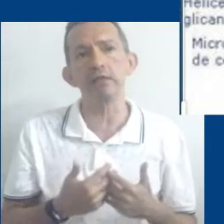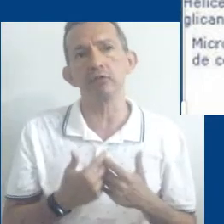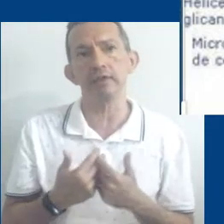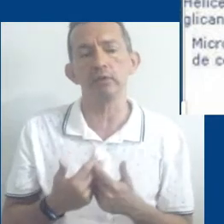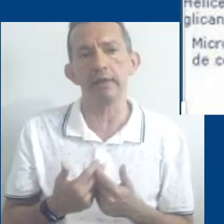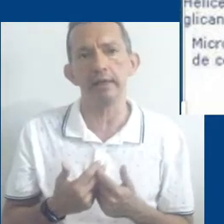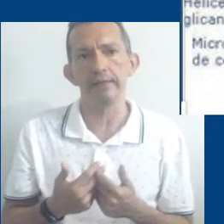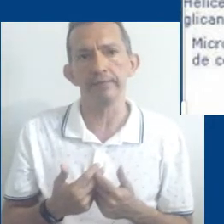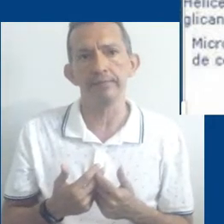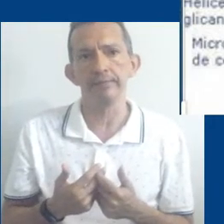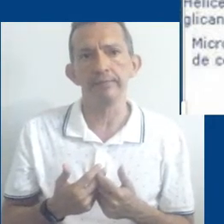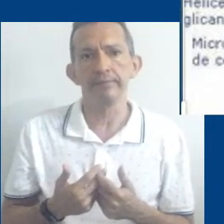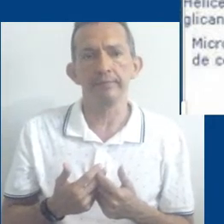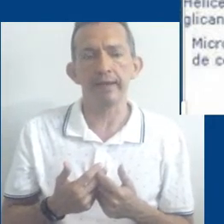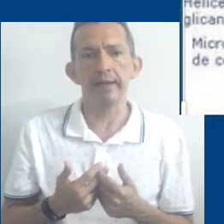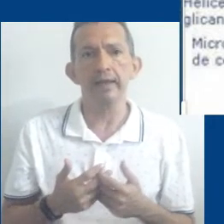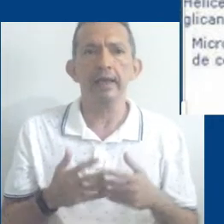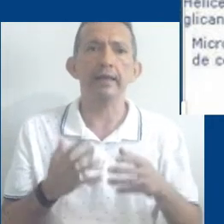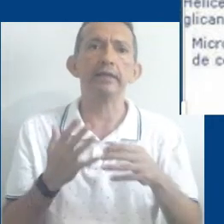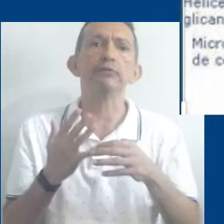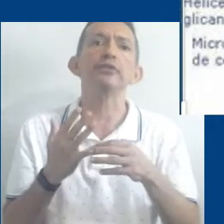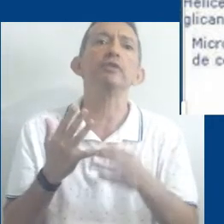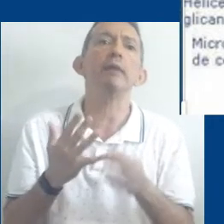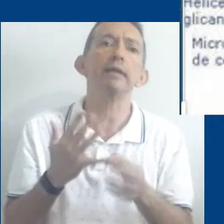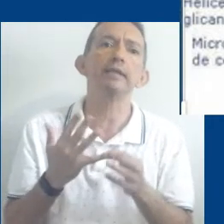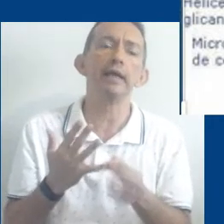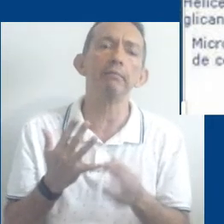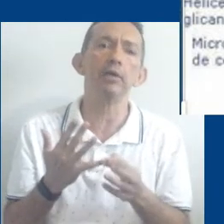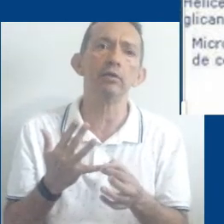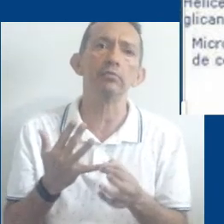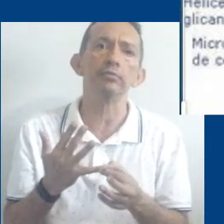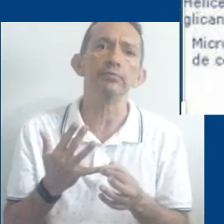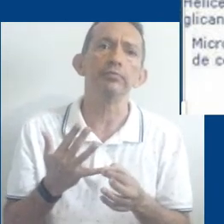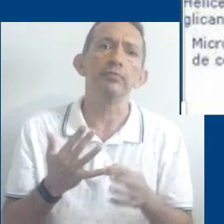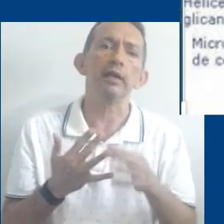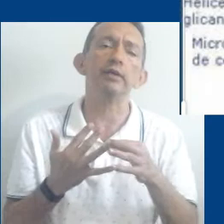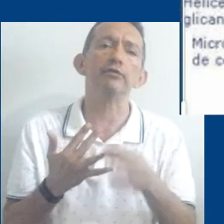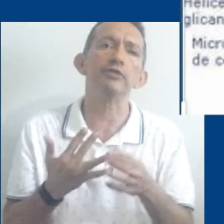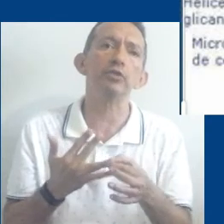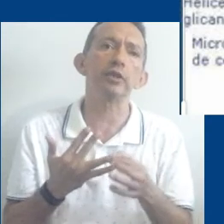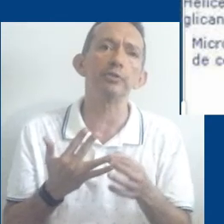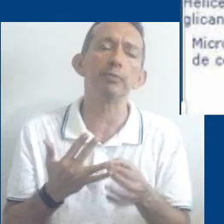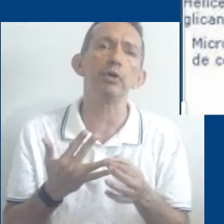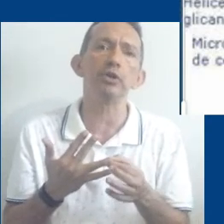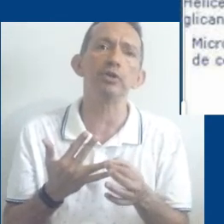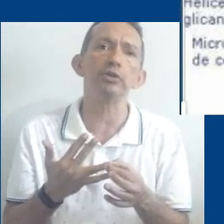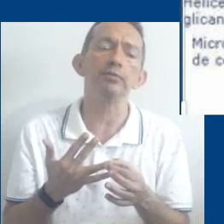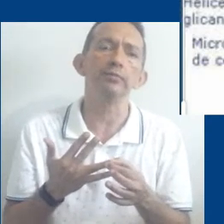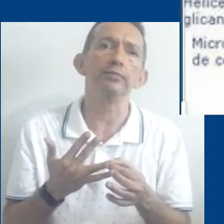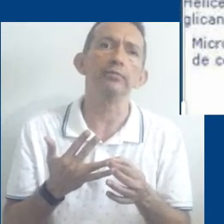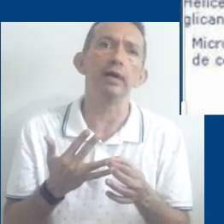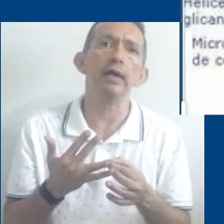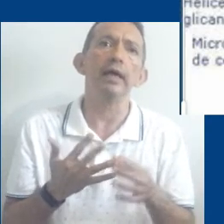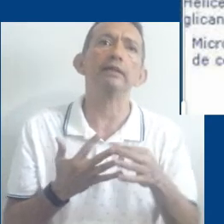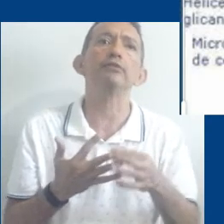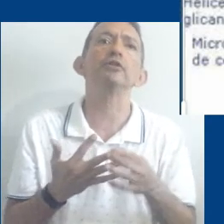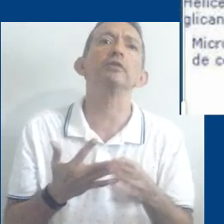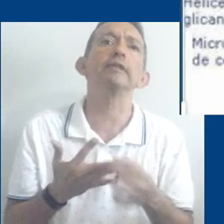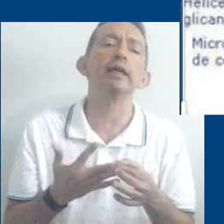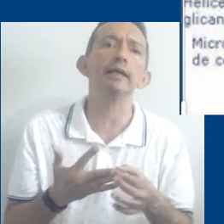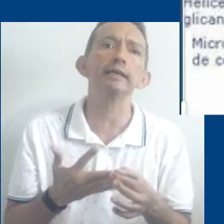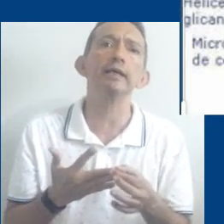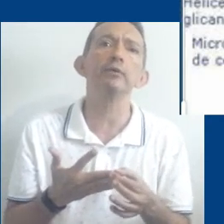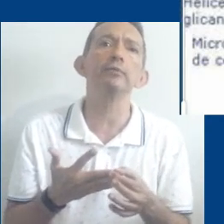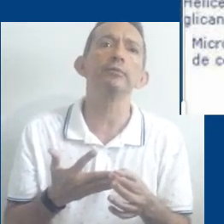funções a nível celular. Tá? Ela tem função de armazenamento, ela tem função de transporte, tá? Ela tem